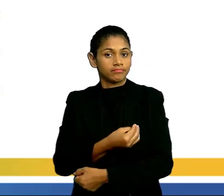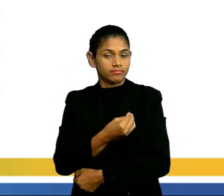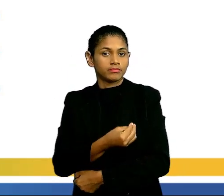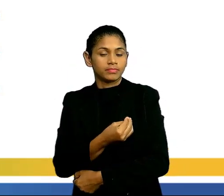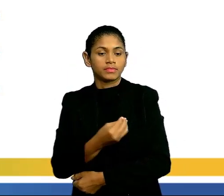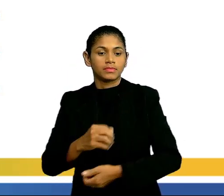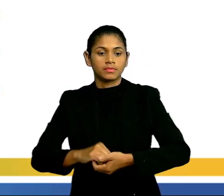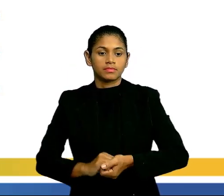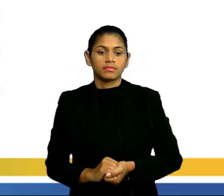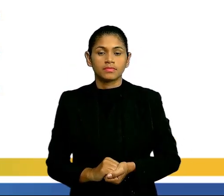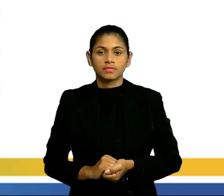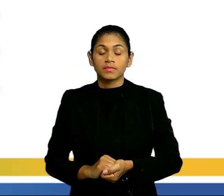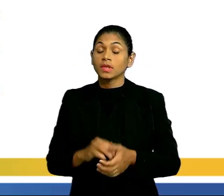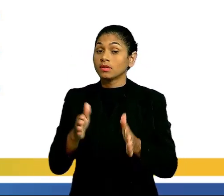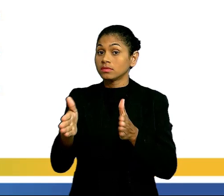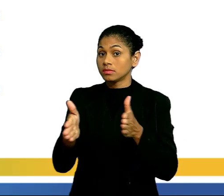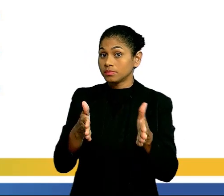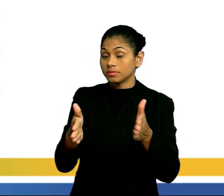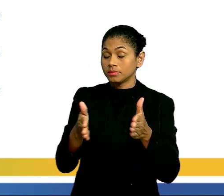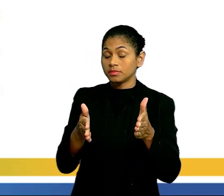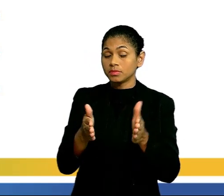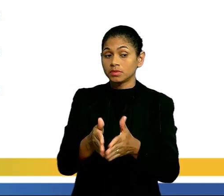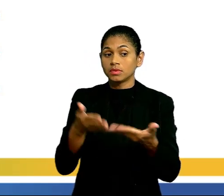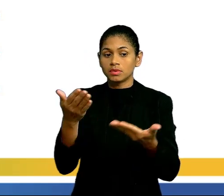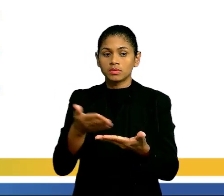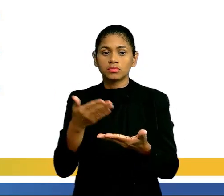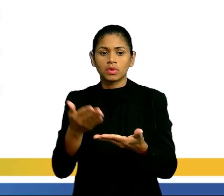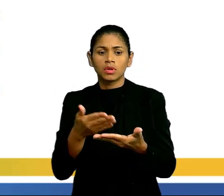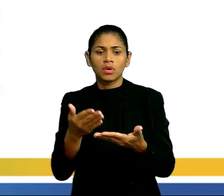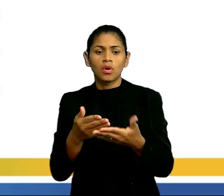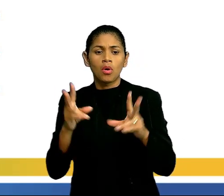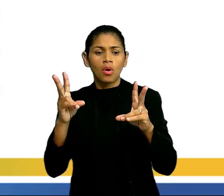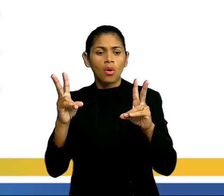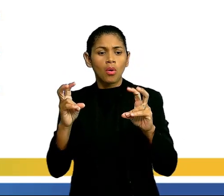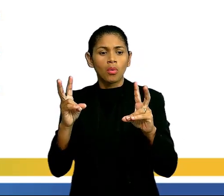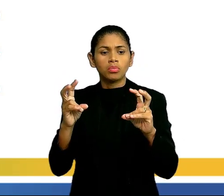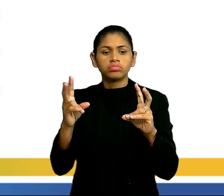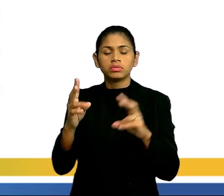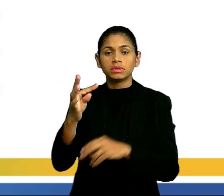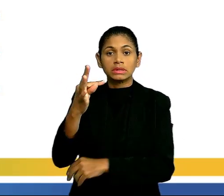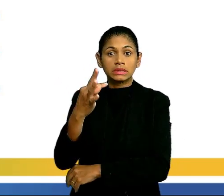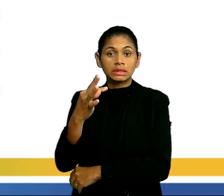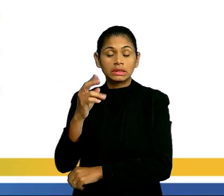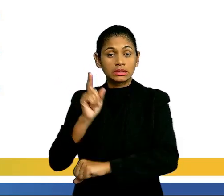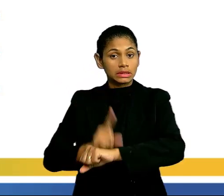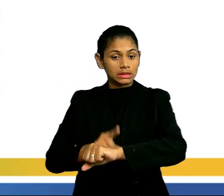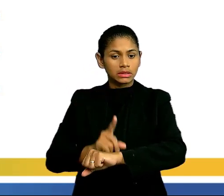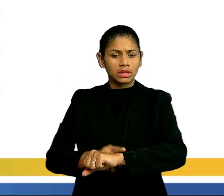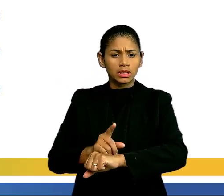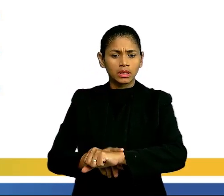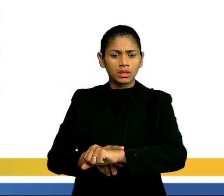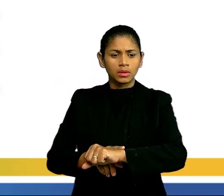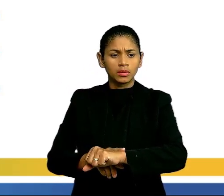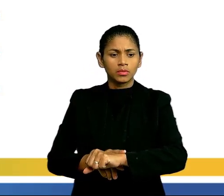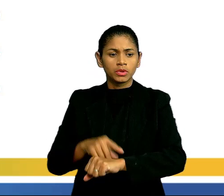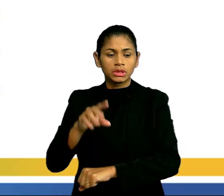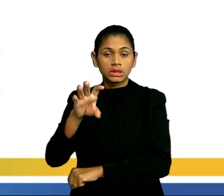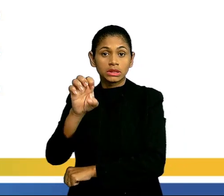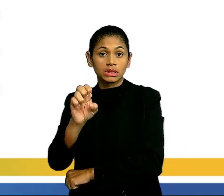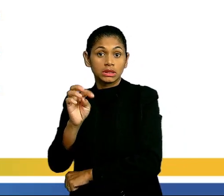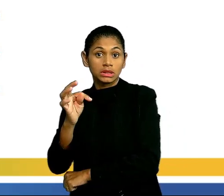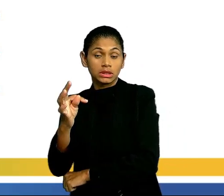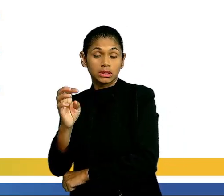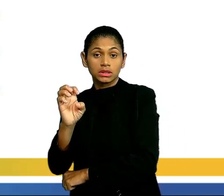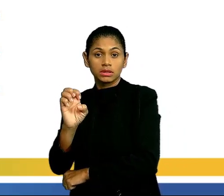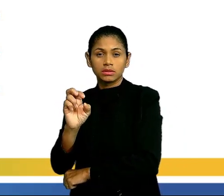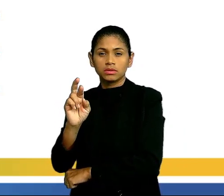Dessa época, a obra Tempo e Eternidade, de 1935, com Jorge de Lima, que é uma obra em que